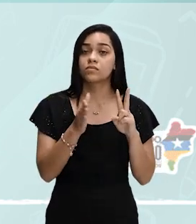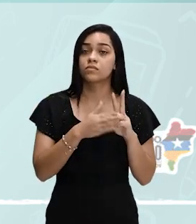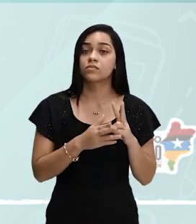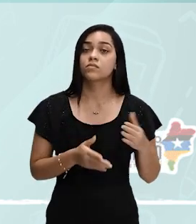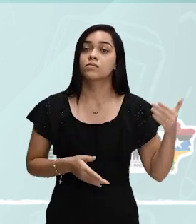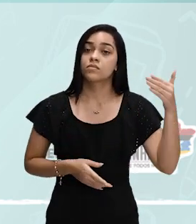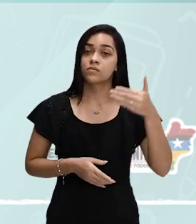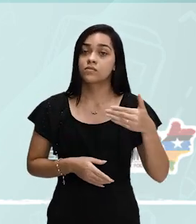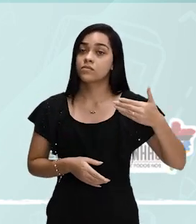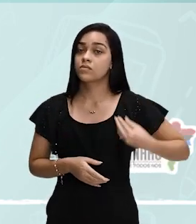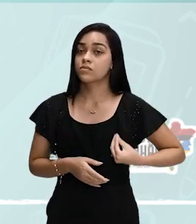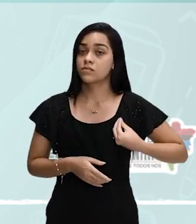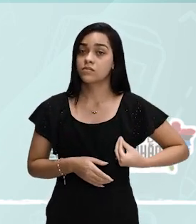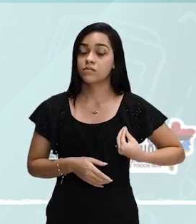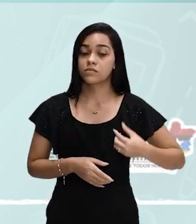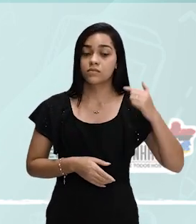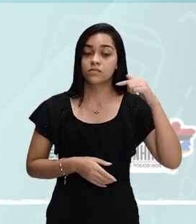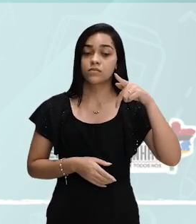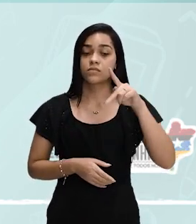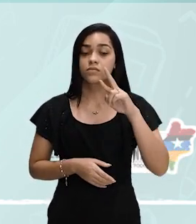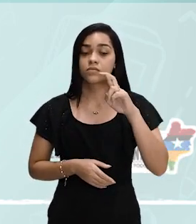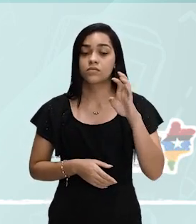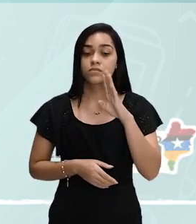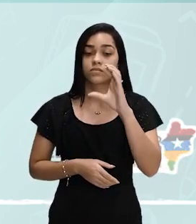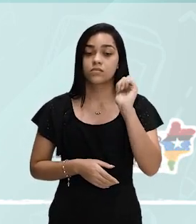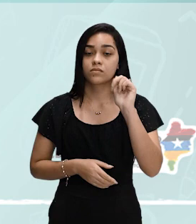do período pré-cabalino, tá bom?